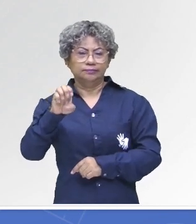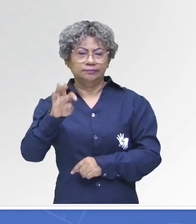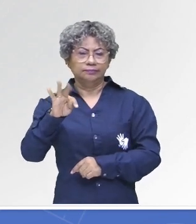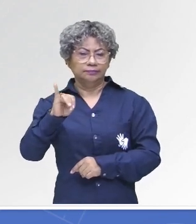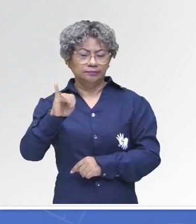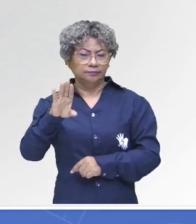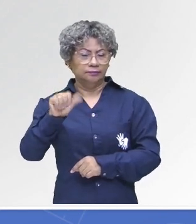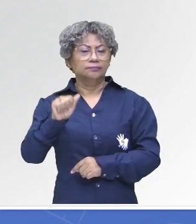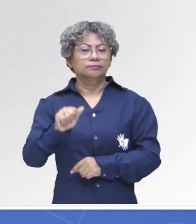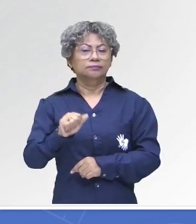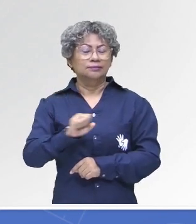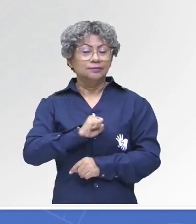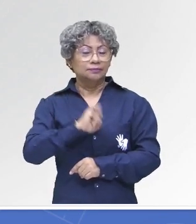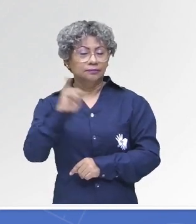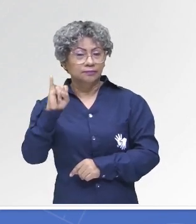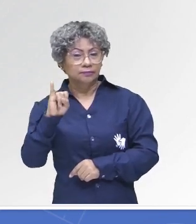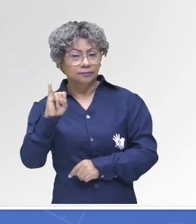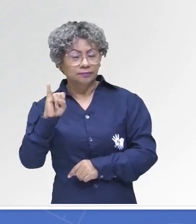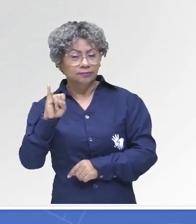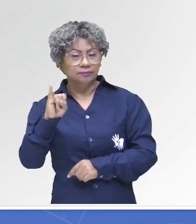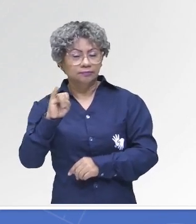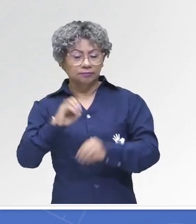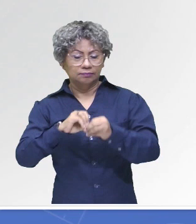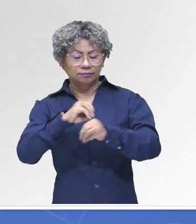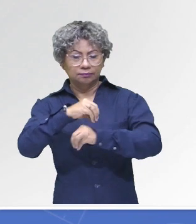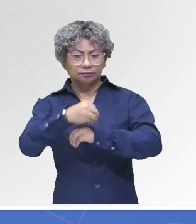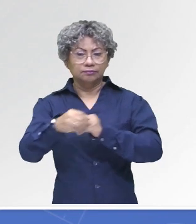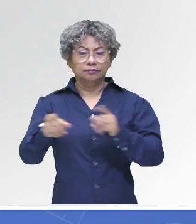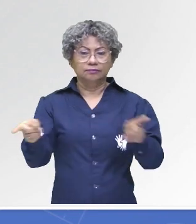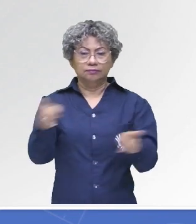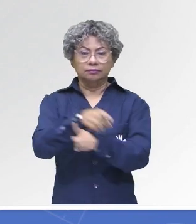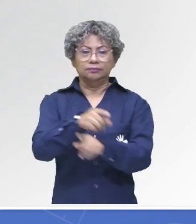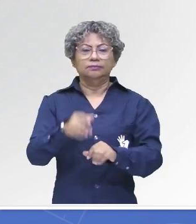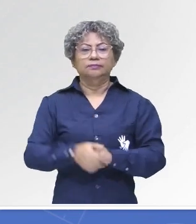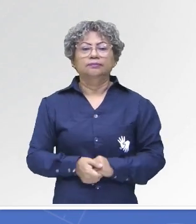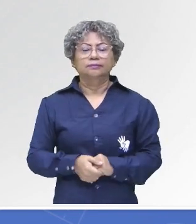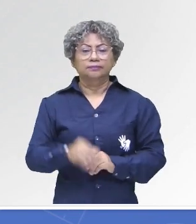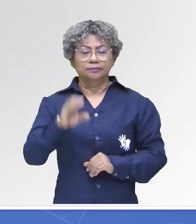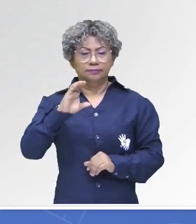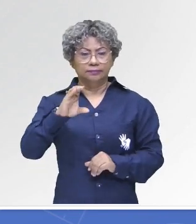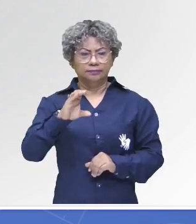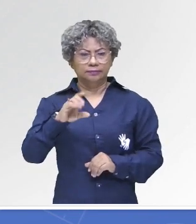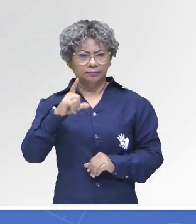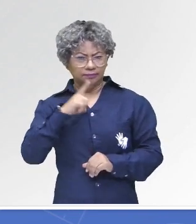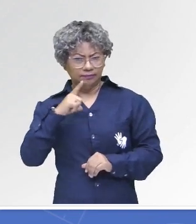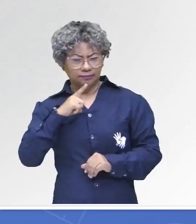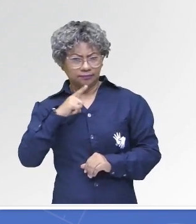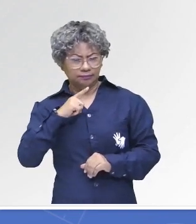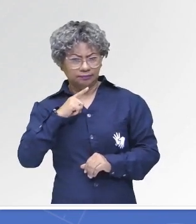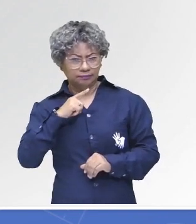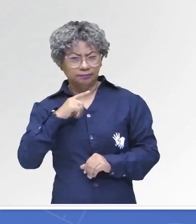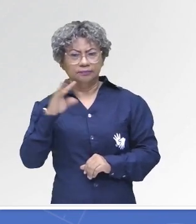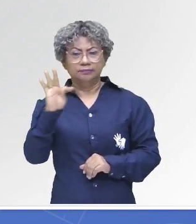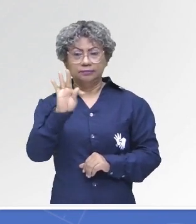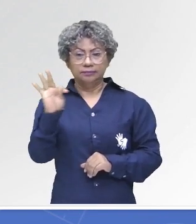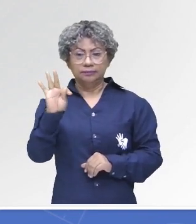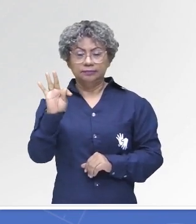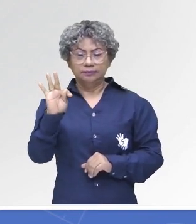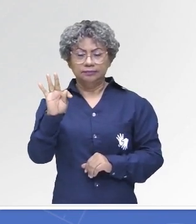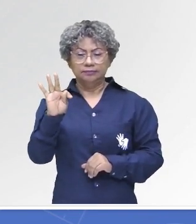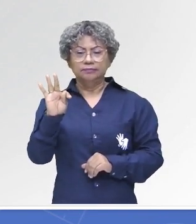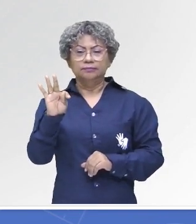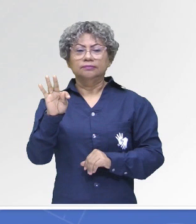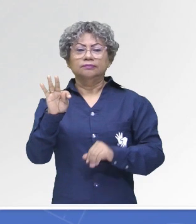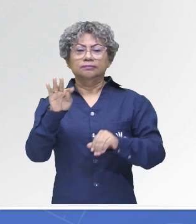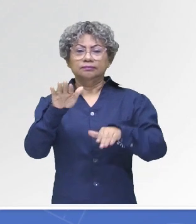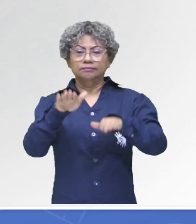média translacional das moléculas, tá certo? Letra C, possuem a mesma temperatura. Tá aí, equilíbrio